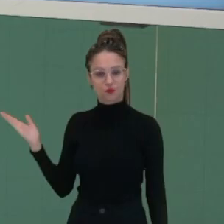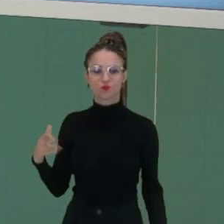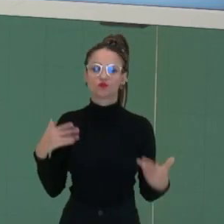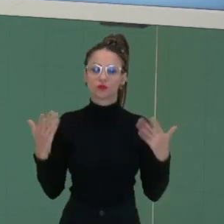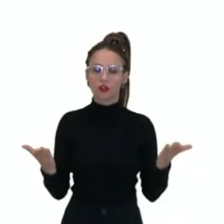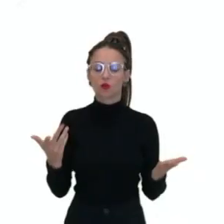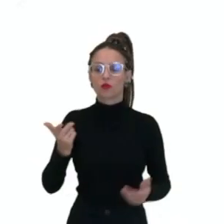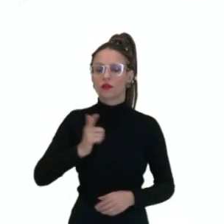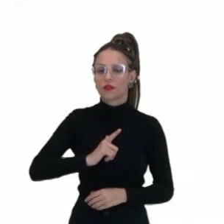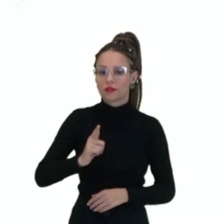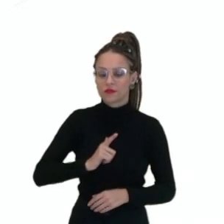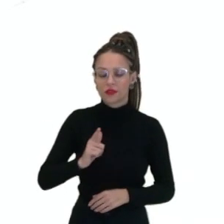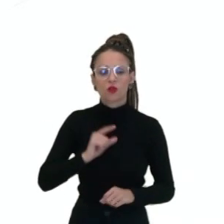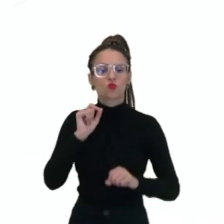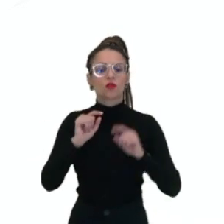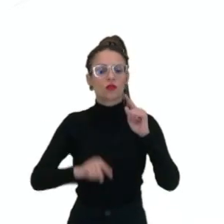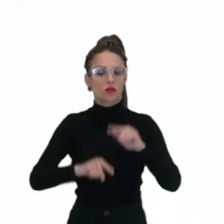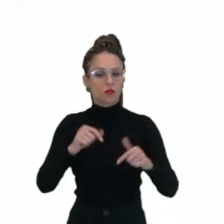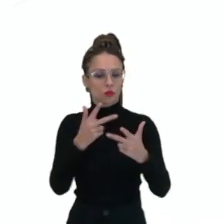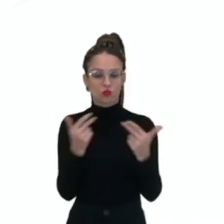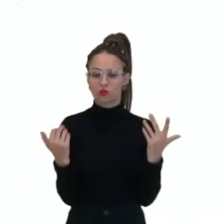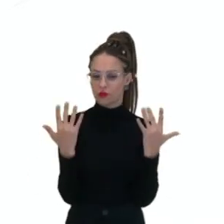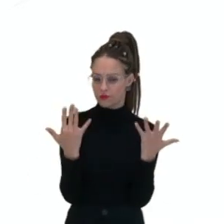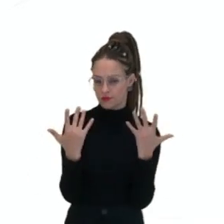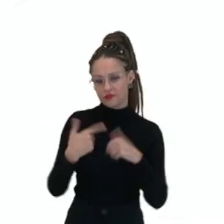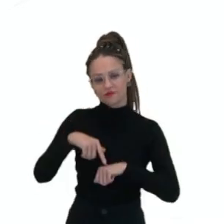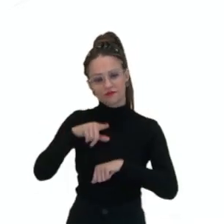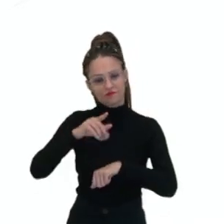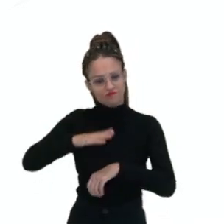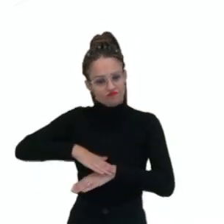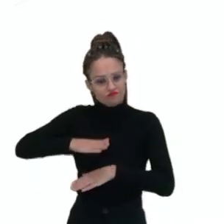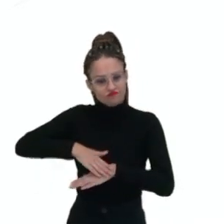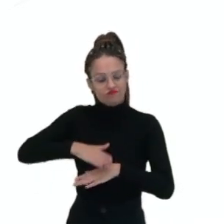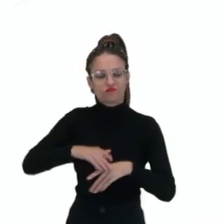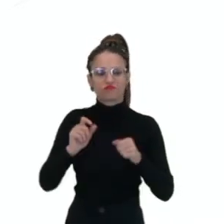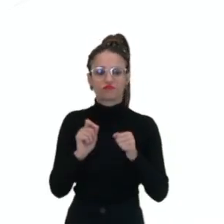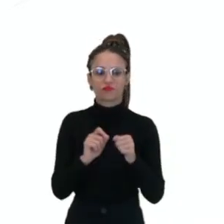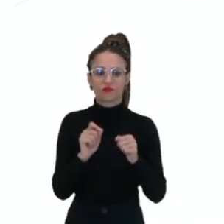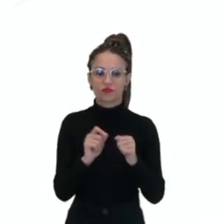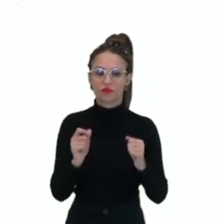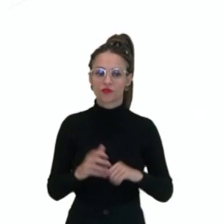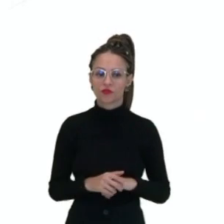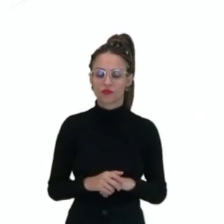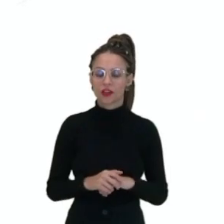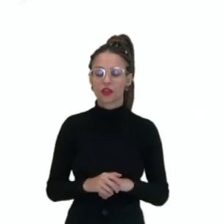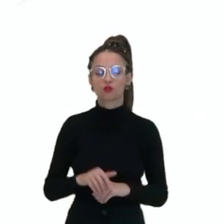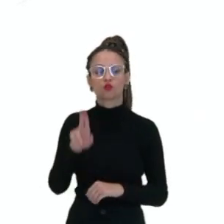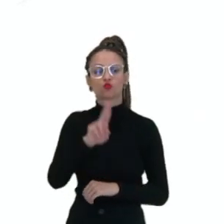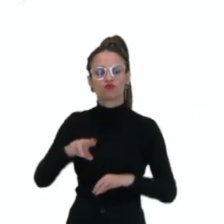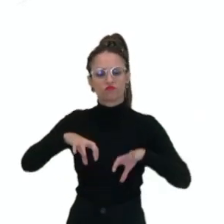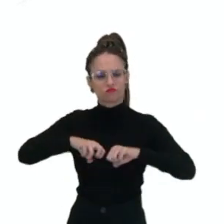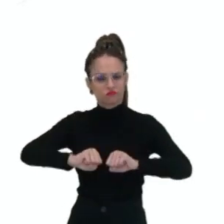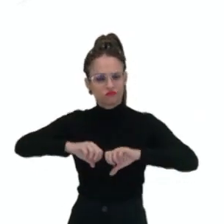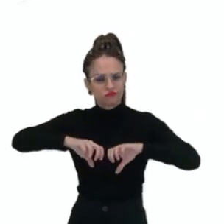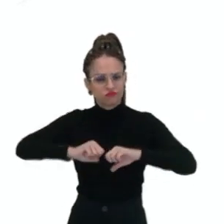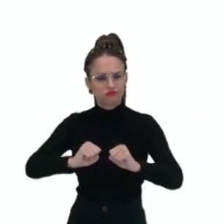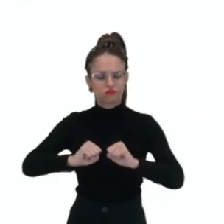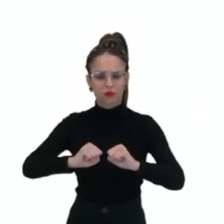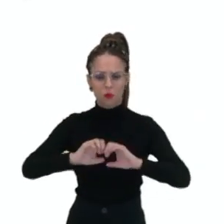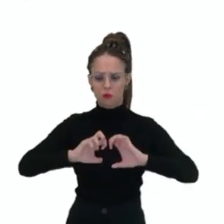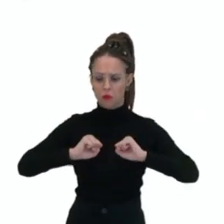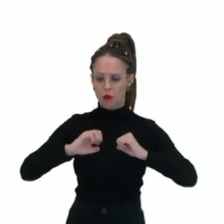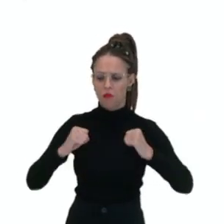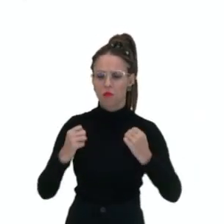você tem aí produtos feitos manualmente, ó, através aí da argila, do barro, vamos dizer assim,